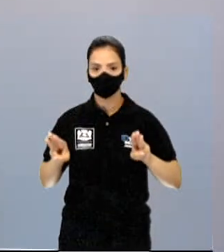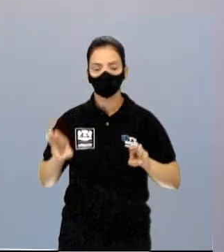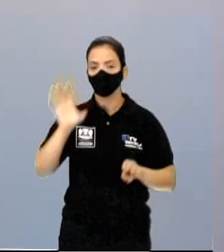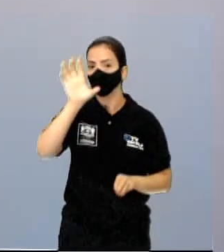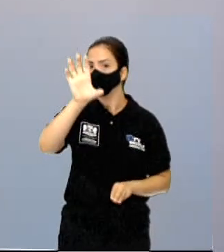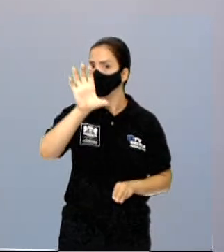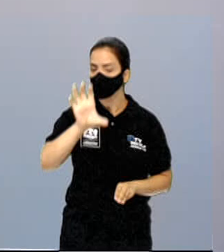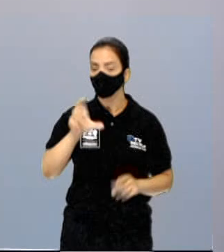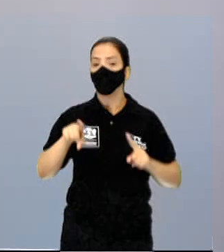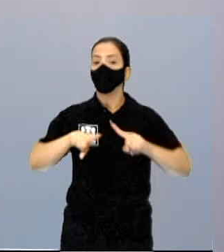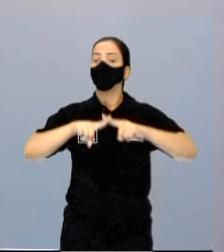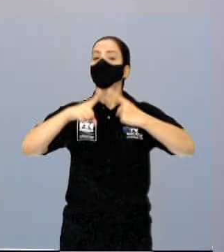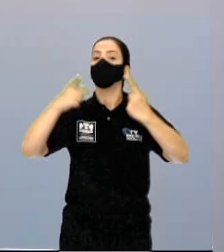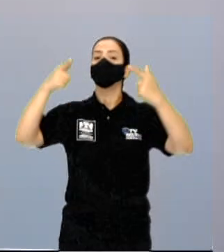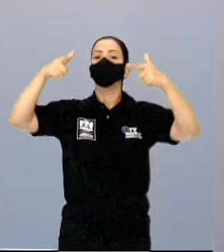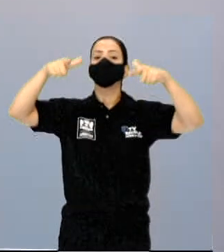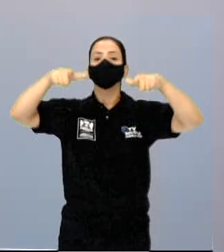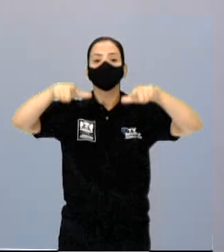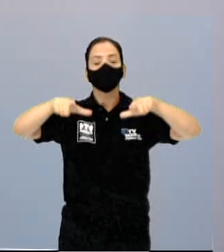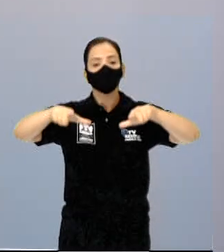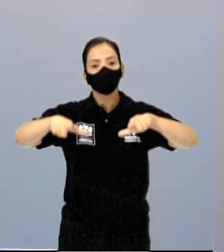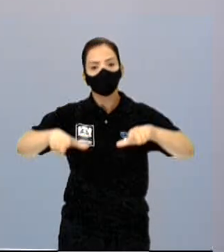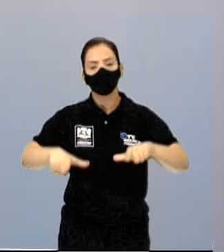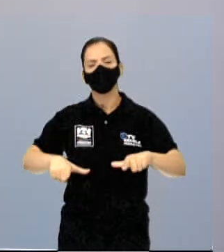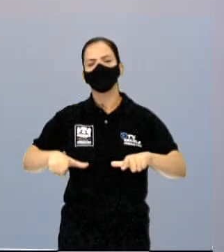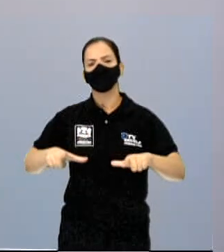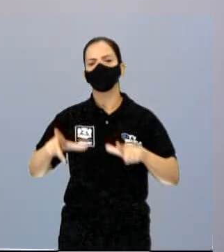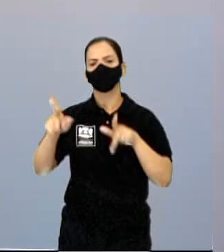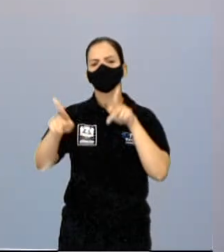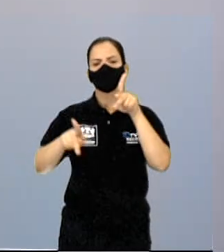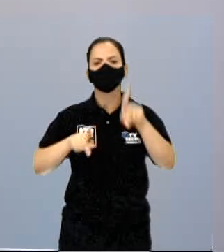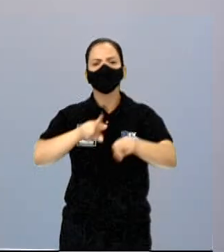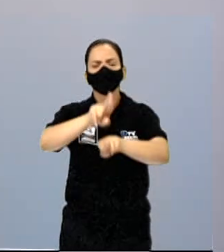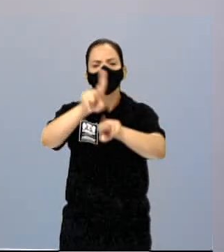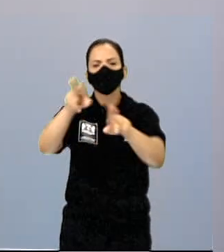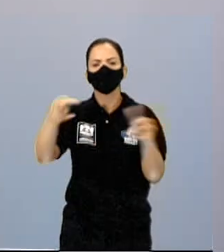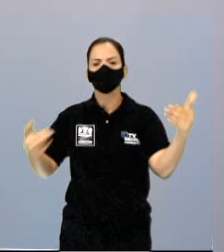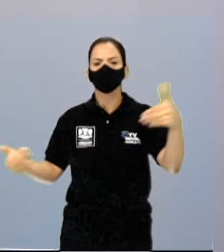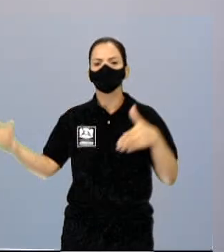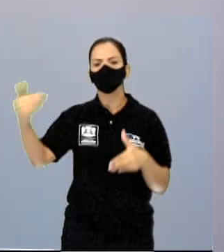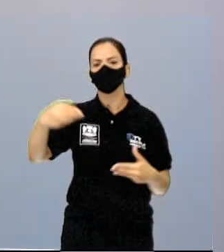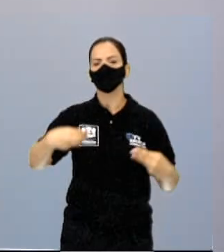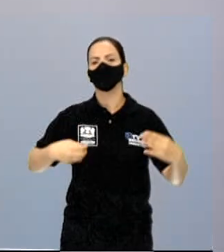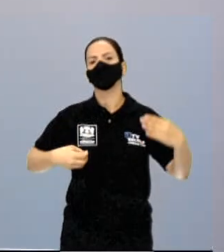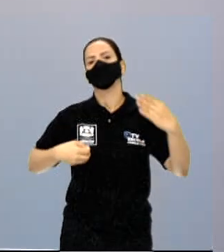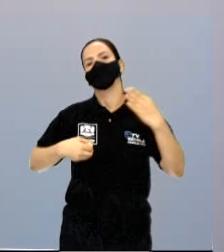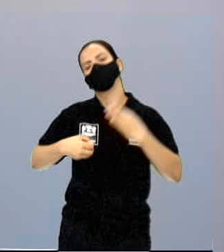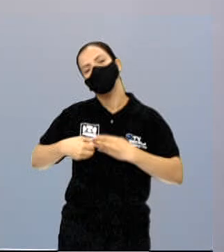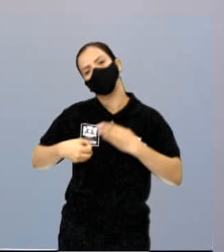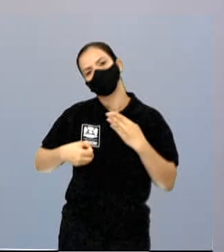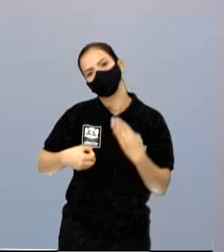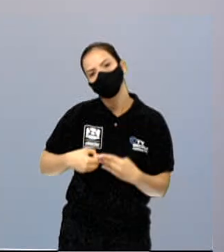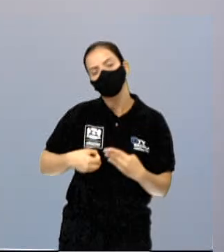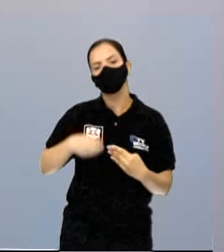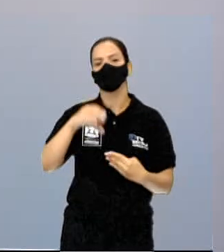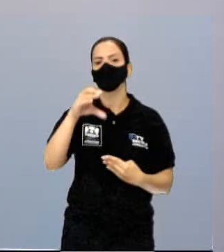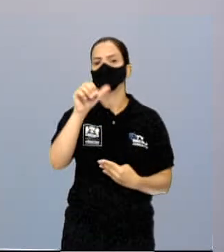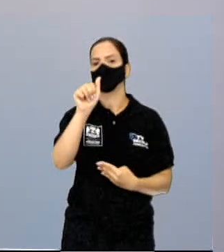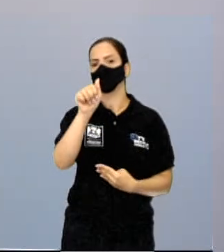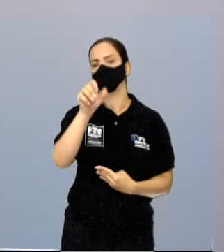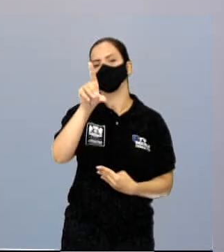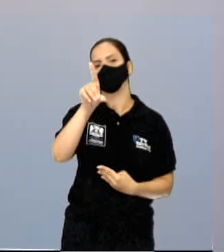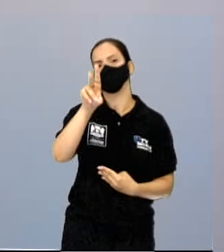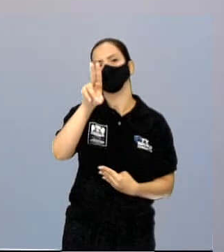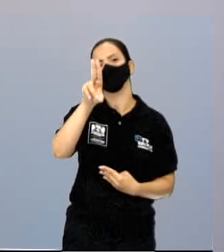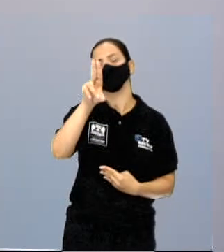foi habitado por vários tipos de povos, dentre eles os babilônios, os cadeus, os